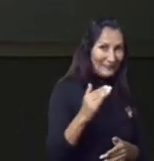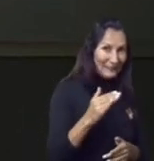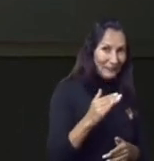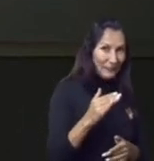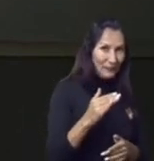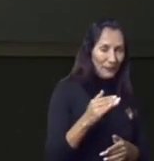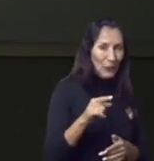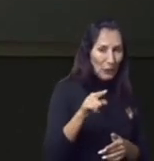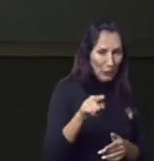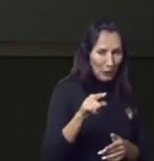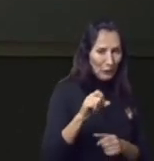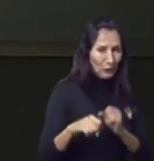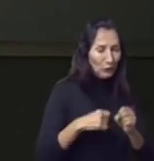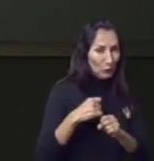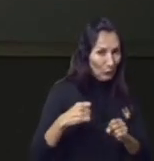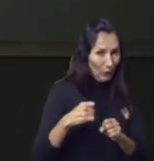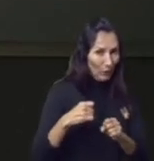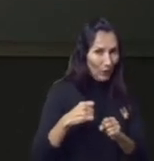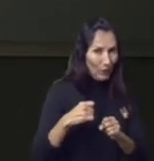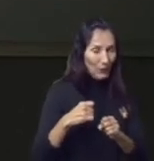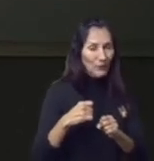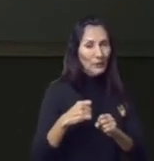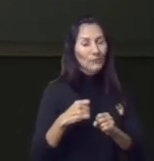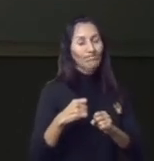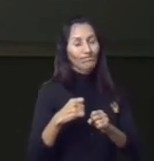esse nó pode não sair.